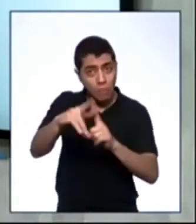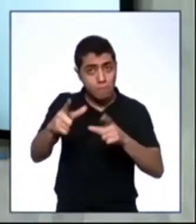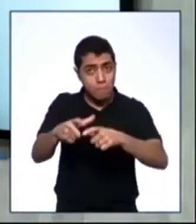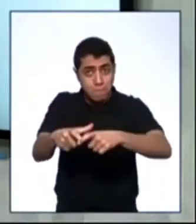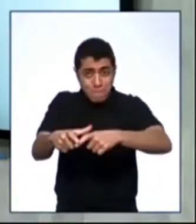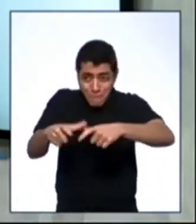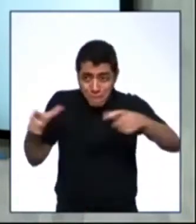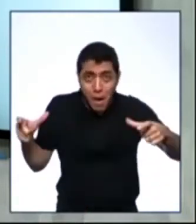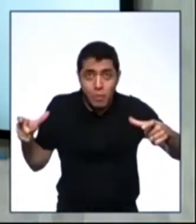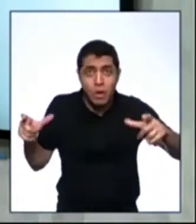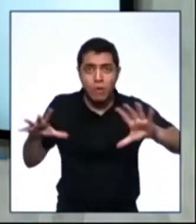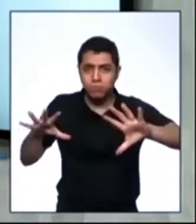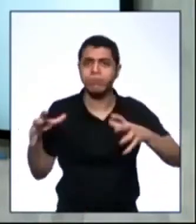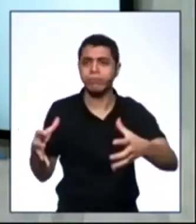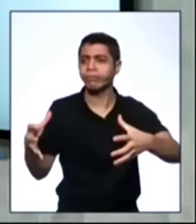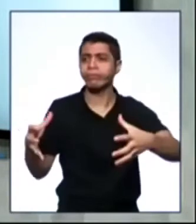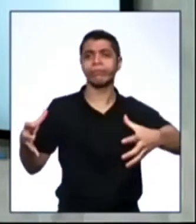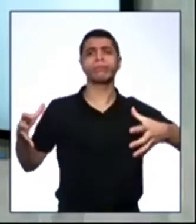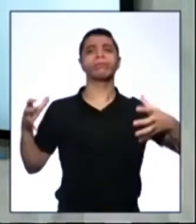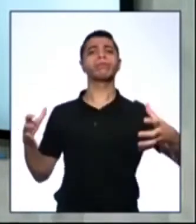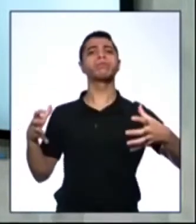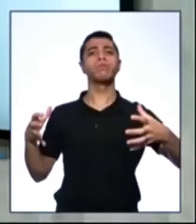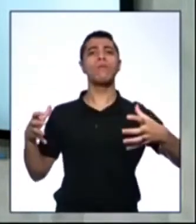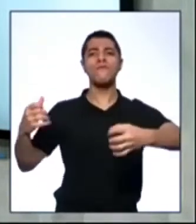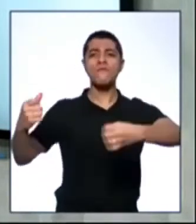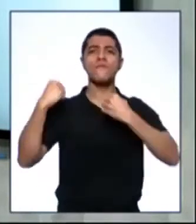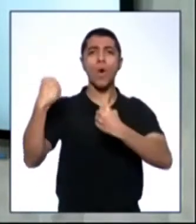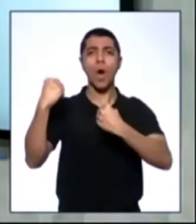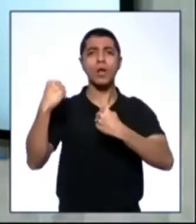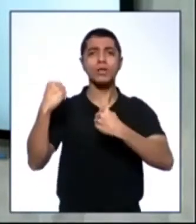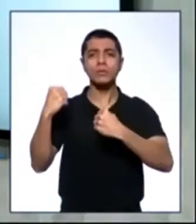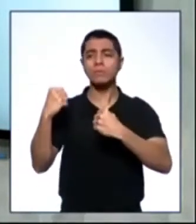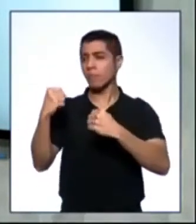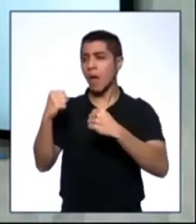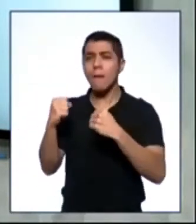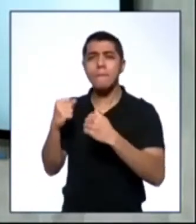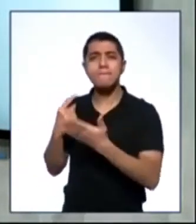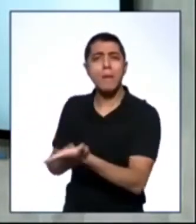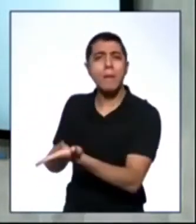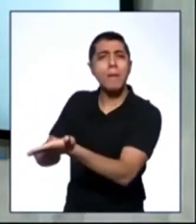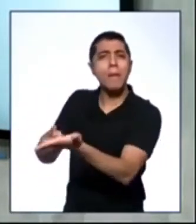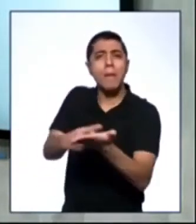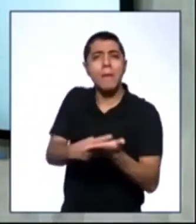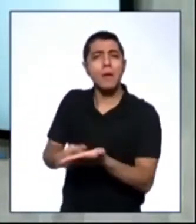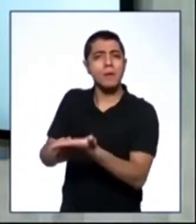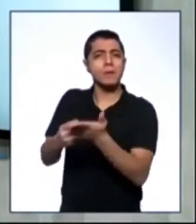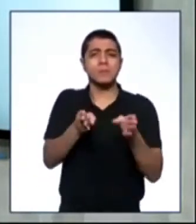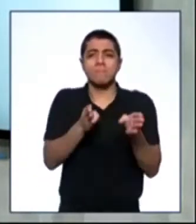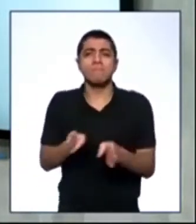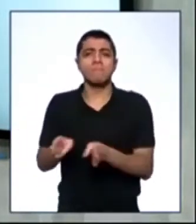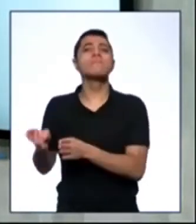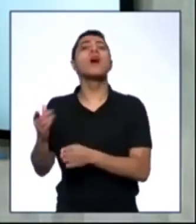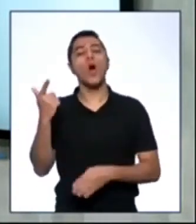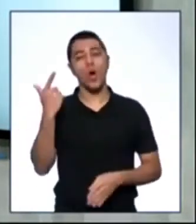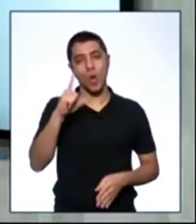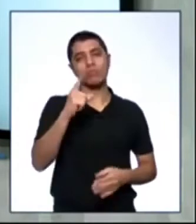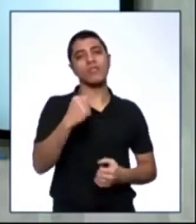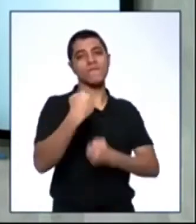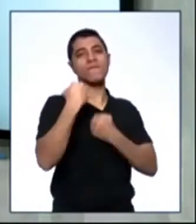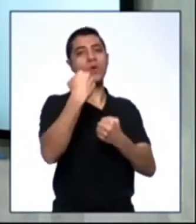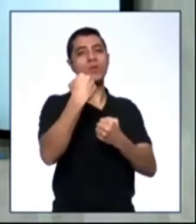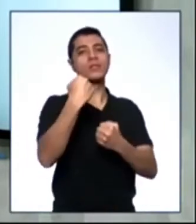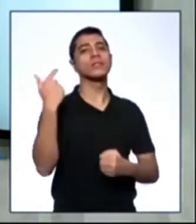estrutural, conjunta, ela consegue a mudança que ela quiser. Basta ela se organizar. Cara, a gente vai falar em muitos momentos de Roma de uma organização da plebe.